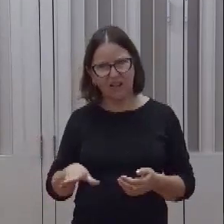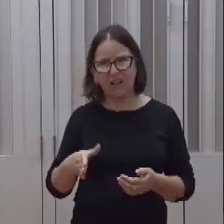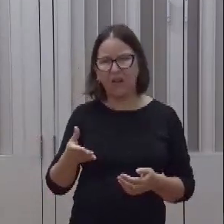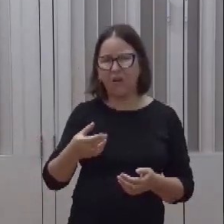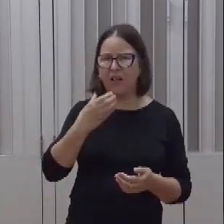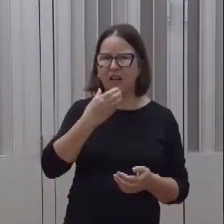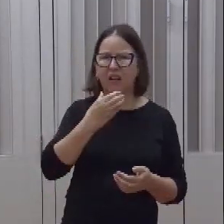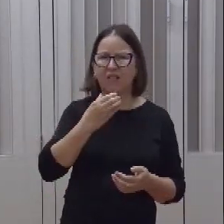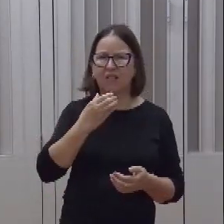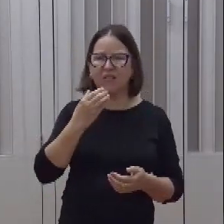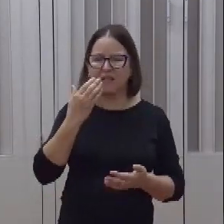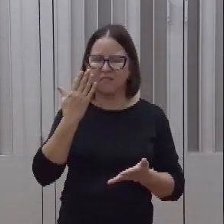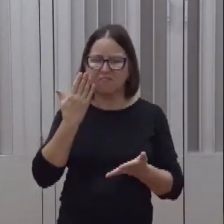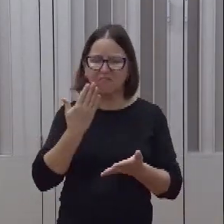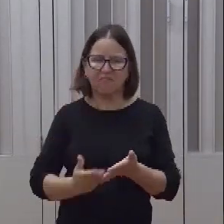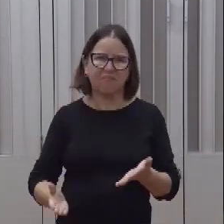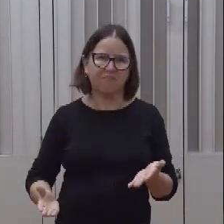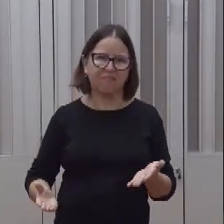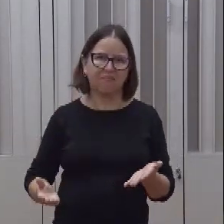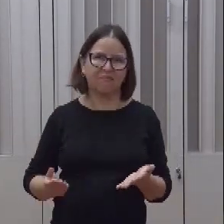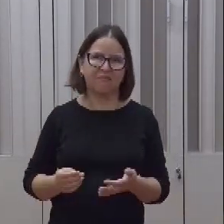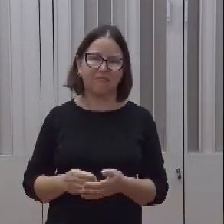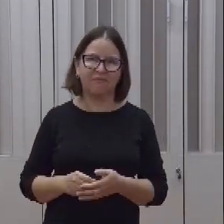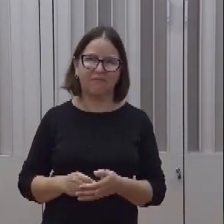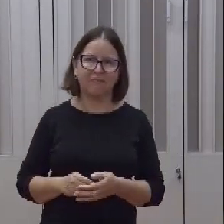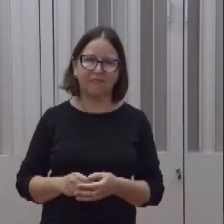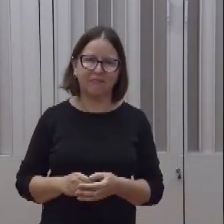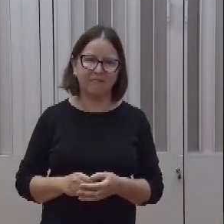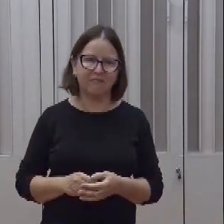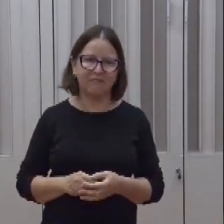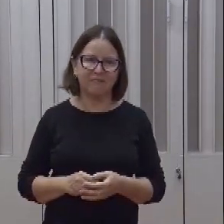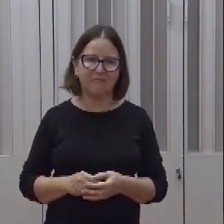frutos perecíveis?